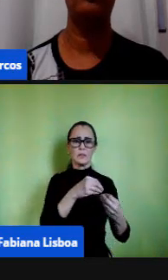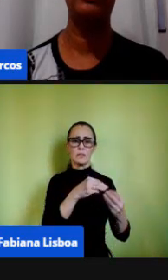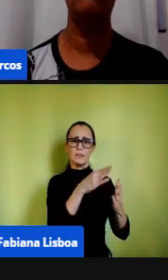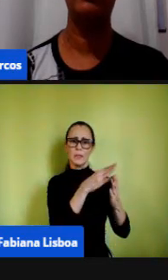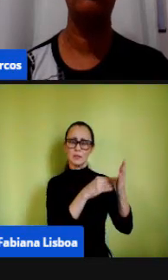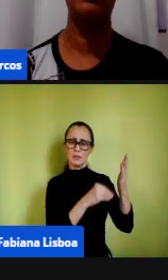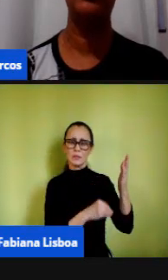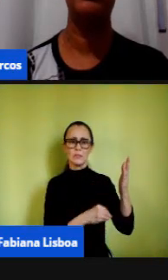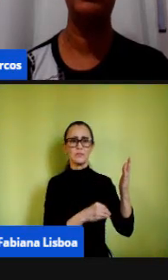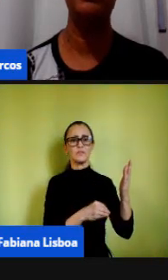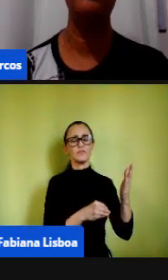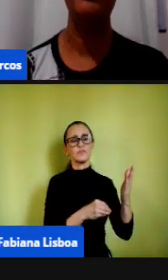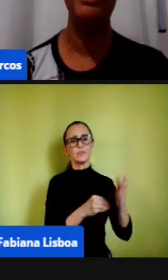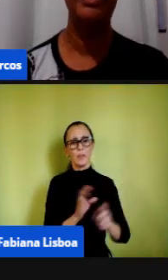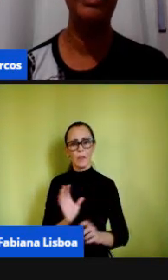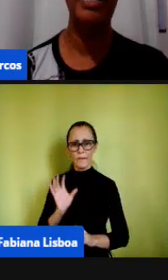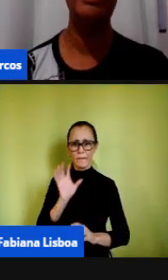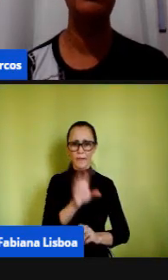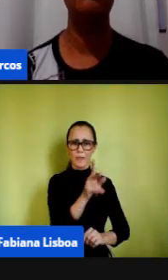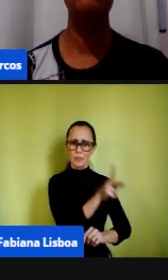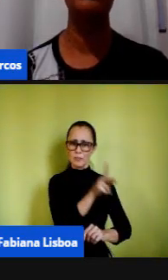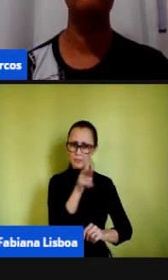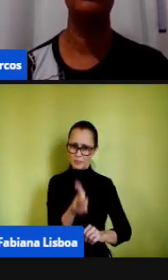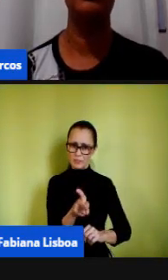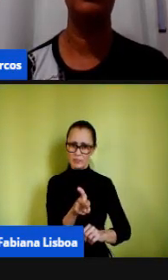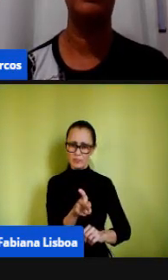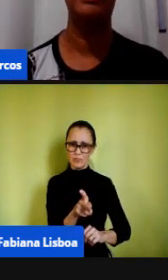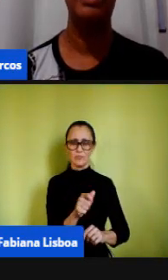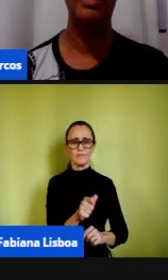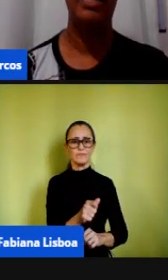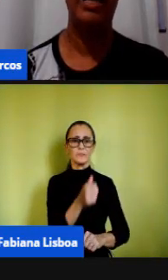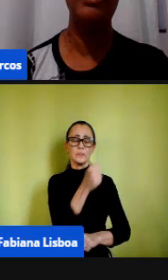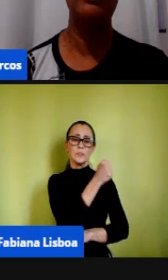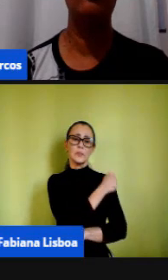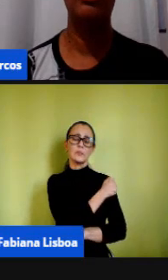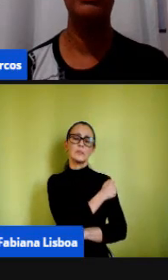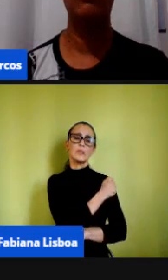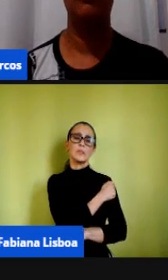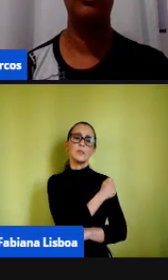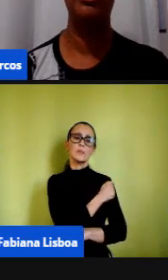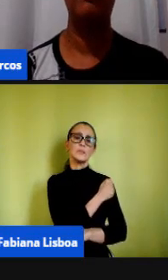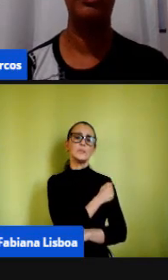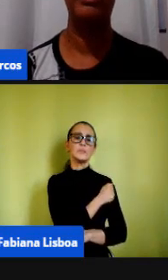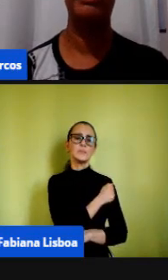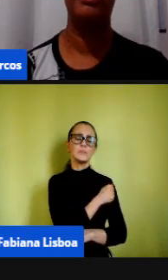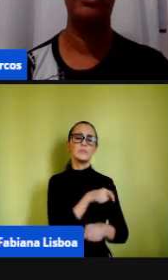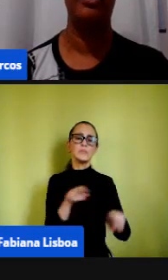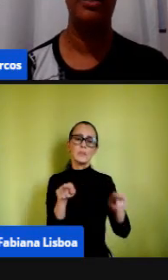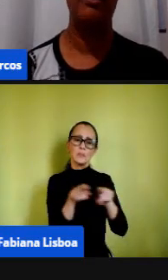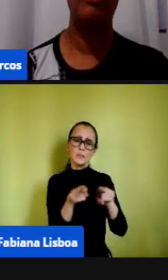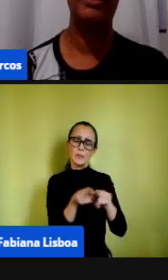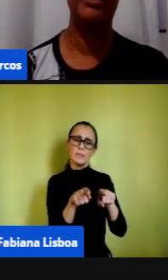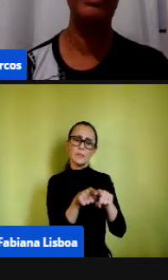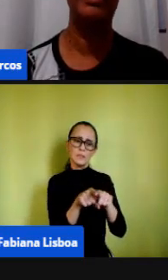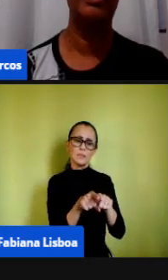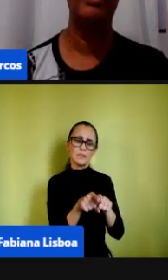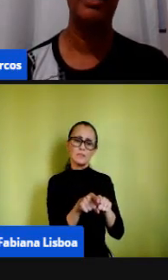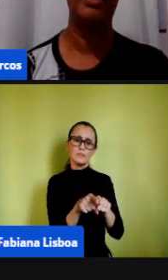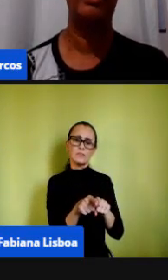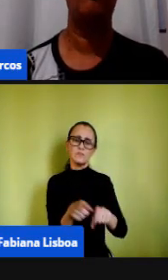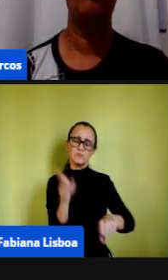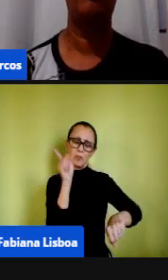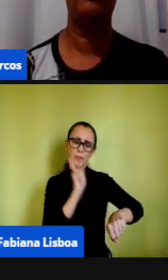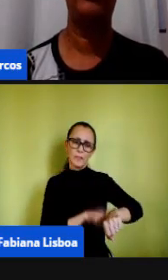do professor em situações de ensino e a ação dos estudantes em situação de aprendizagem.